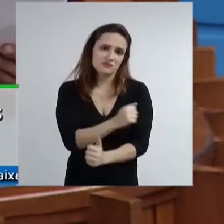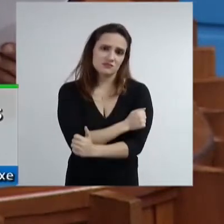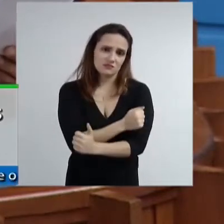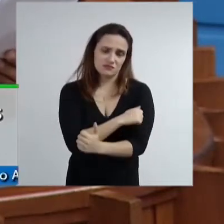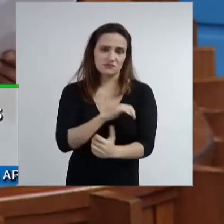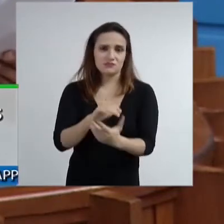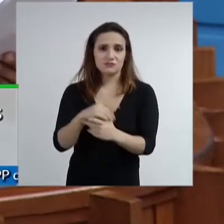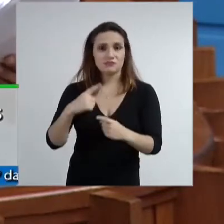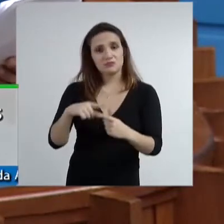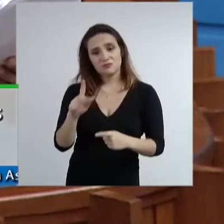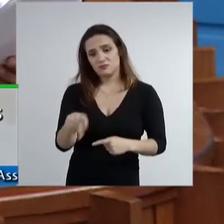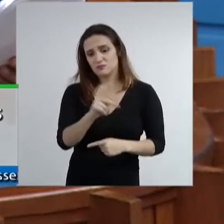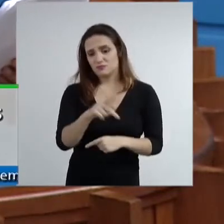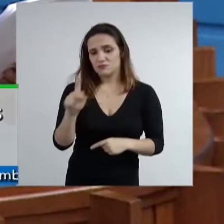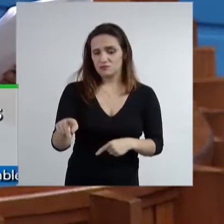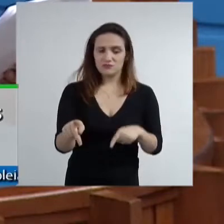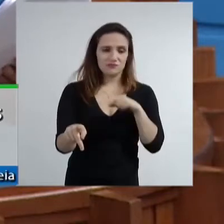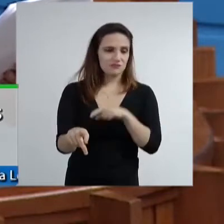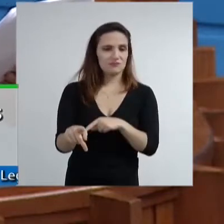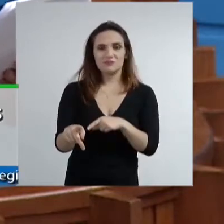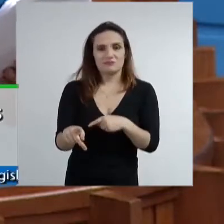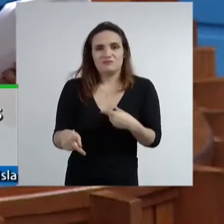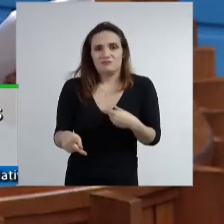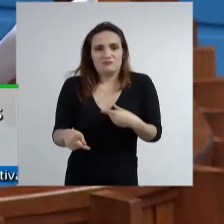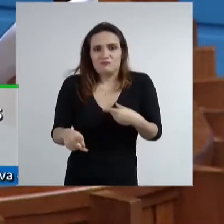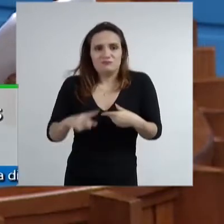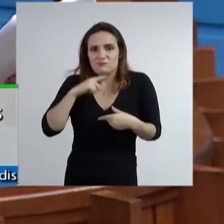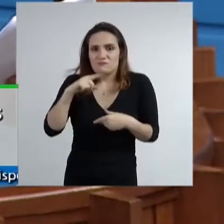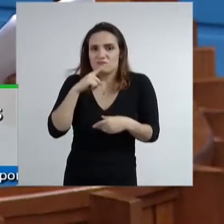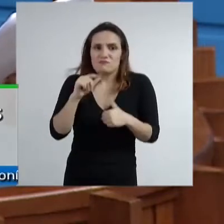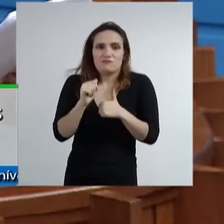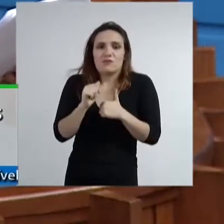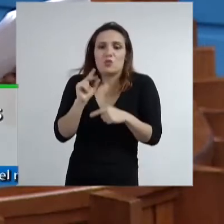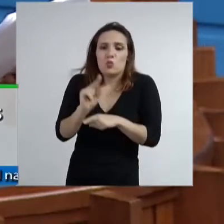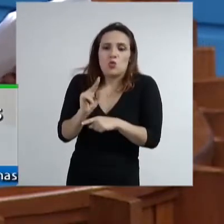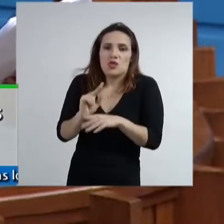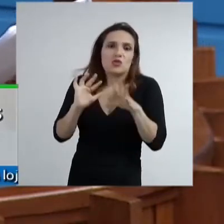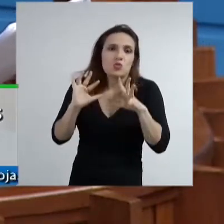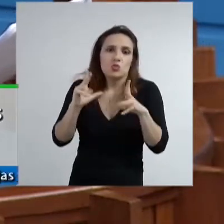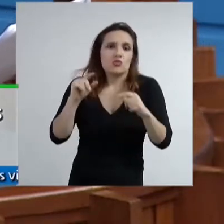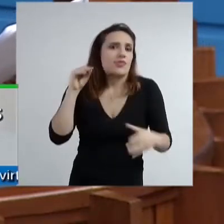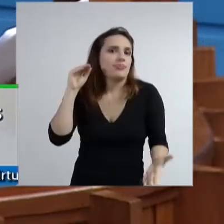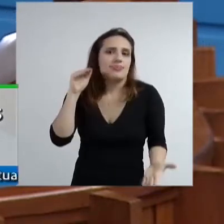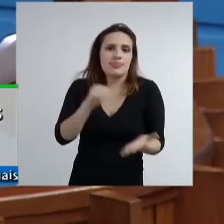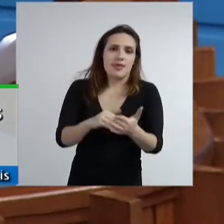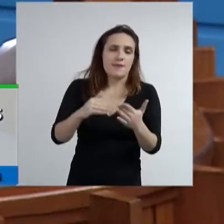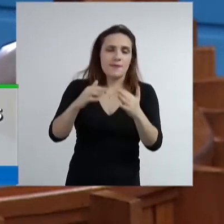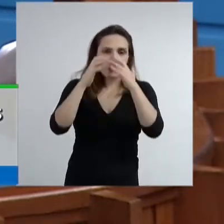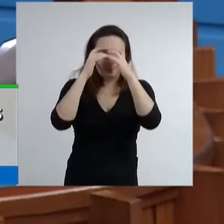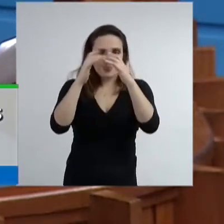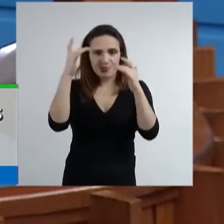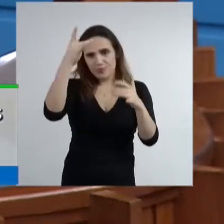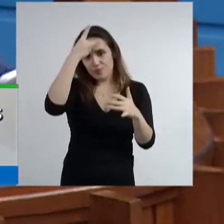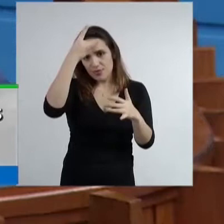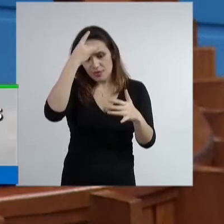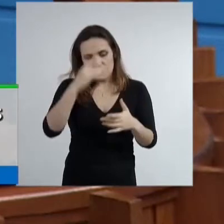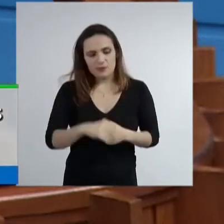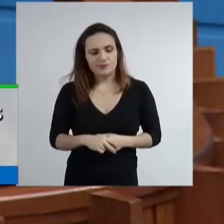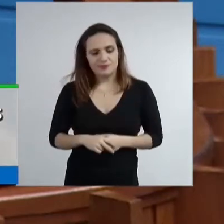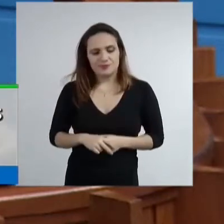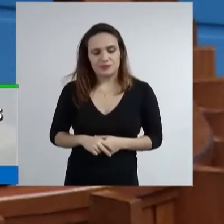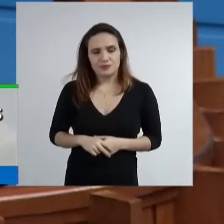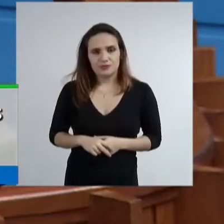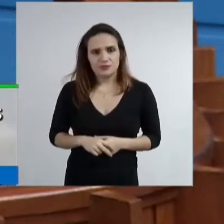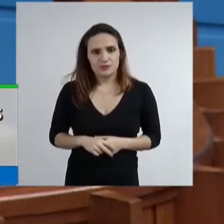o professor não tem condições de cuidar disso também, dessa questão de ver de que